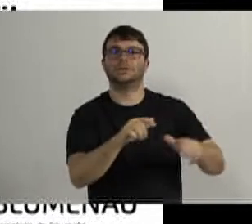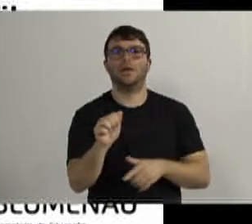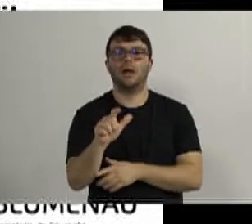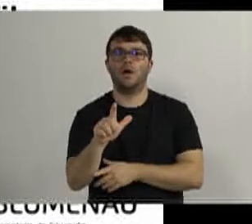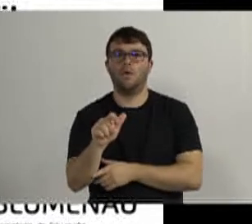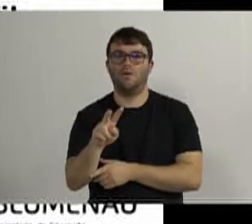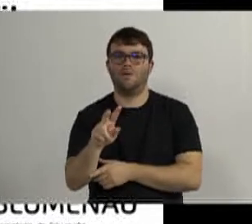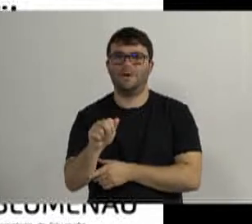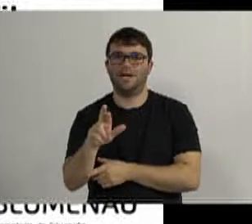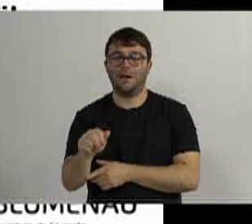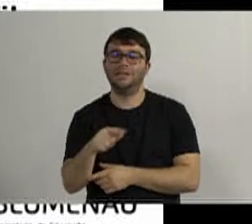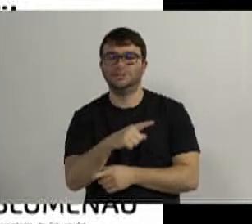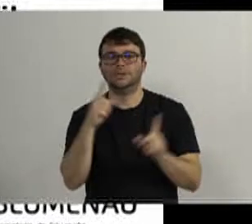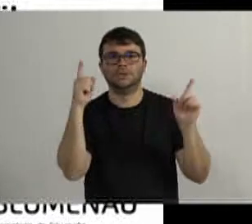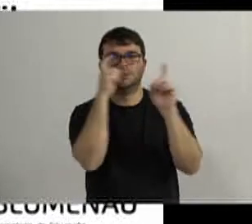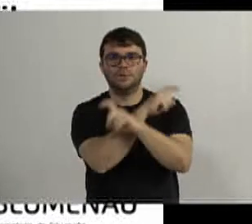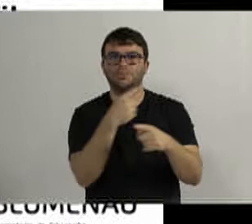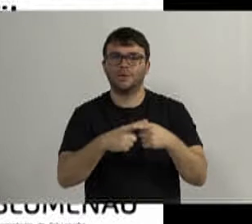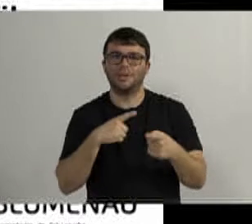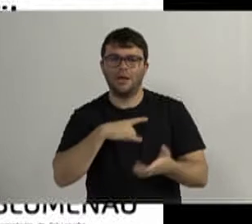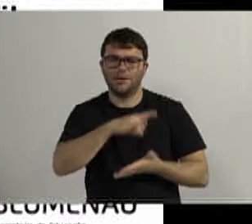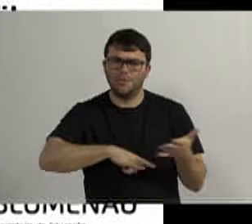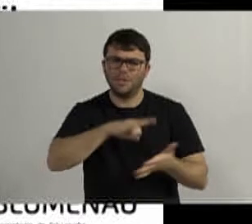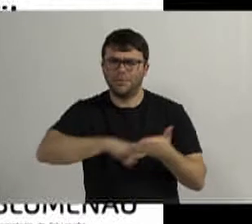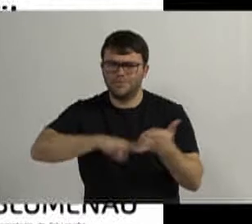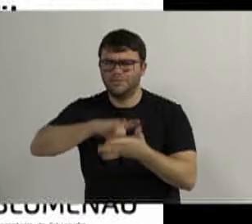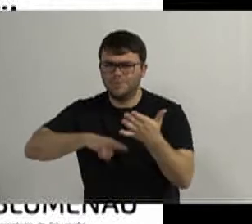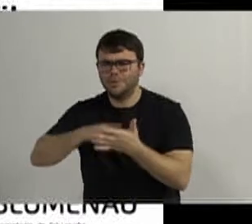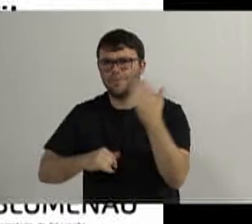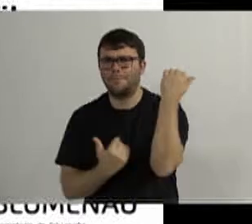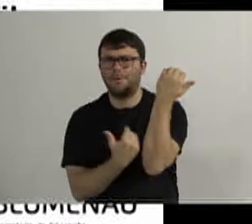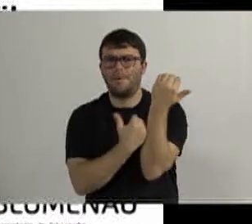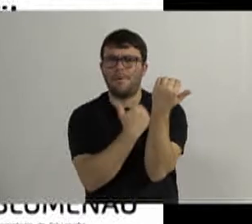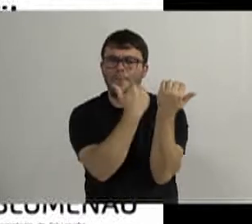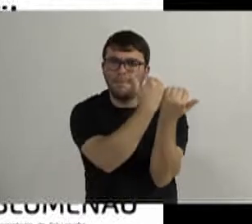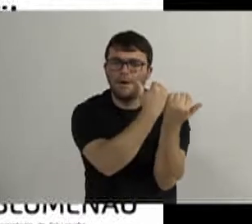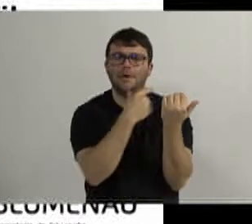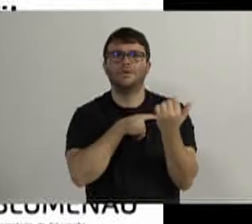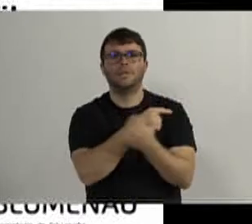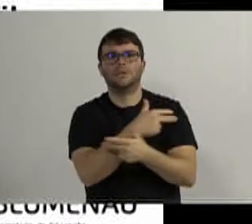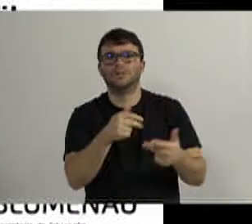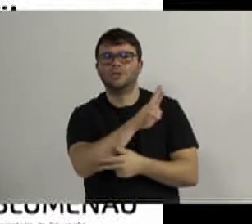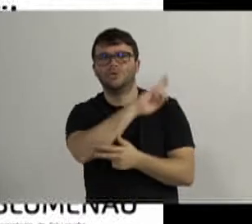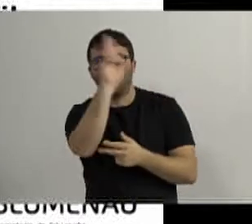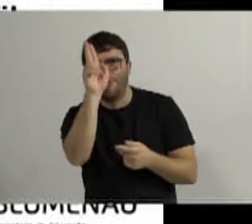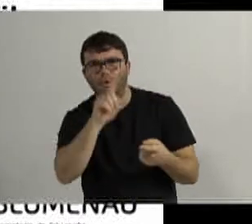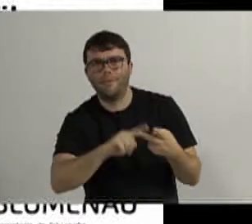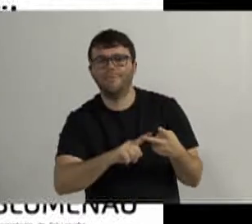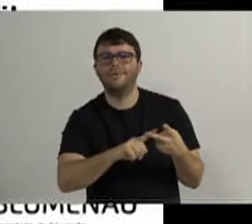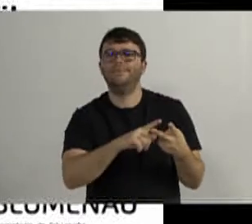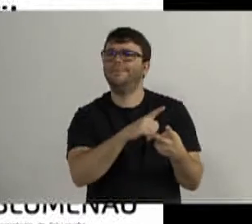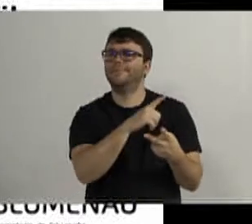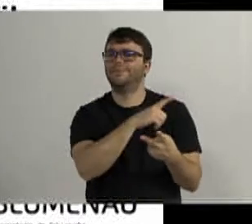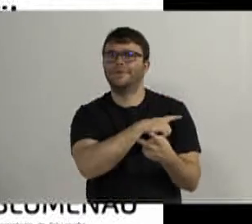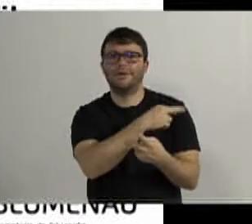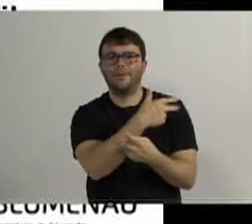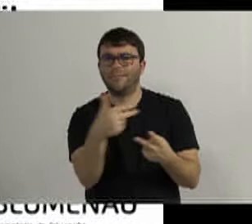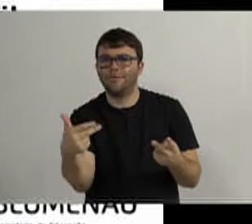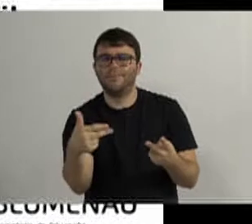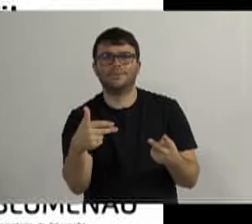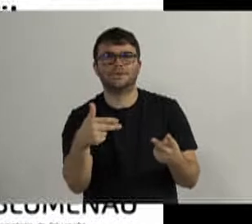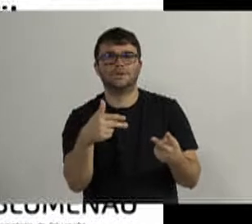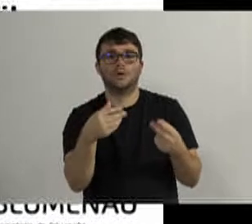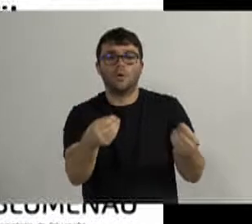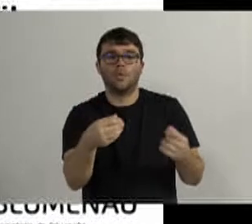tem que trabalhar toda a documentação desde a parte de dominalidade toda parte de definição daquele